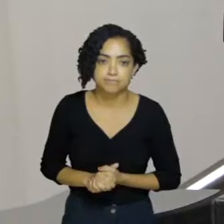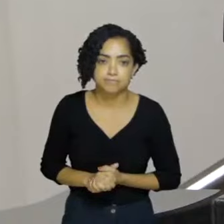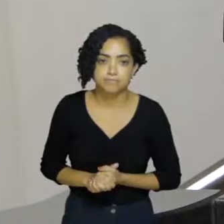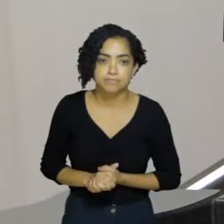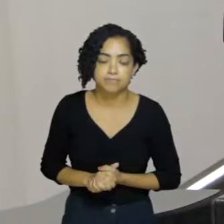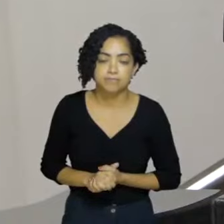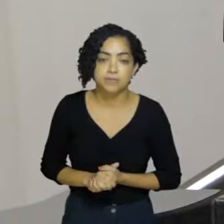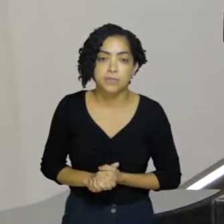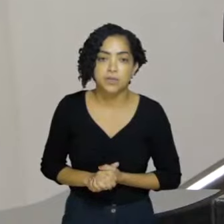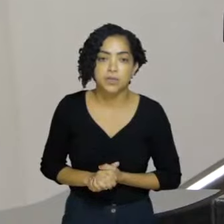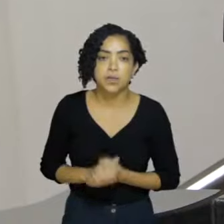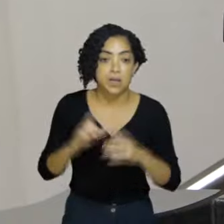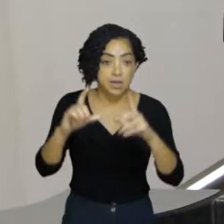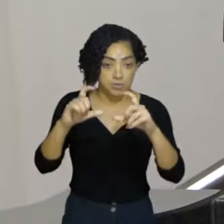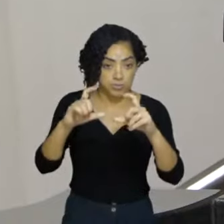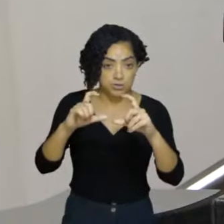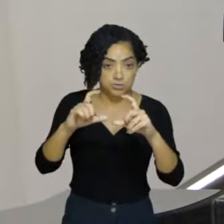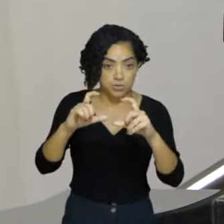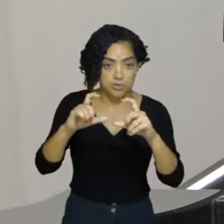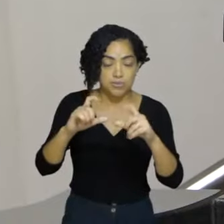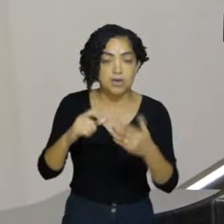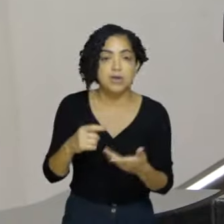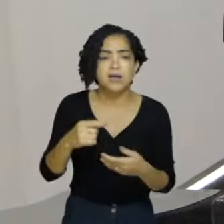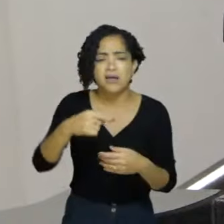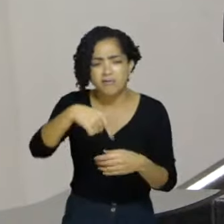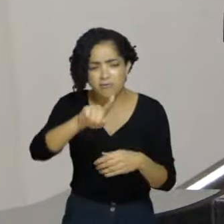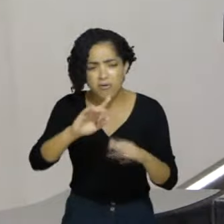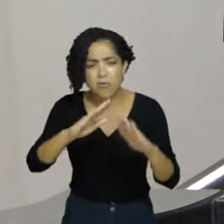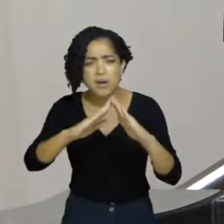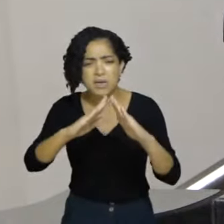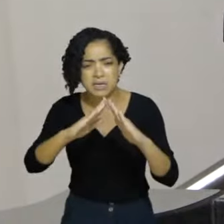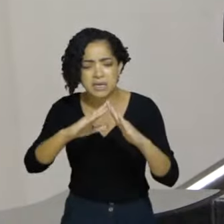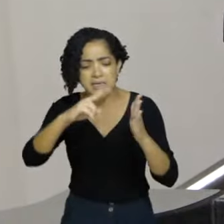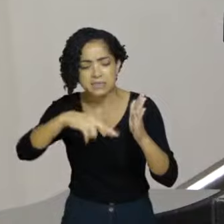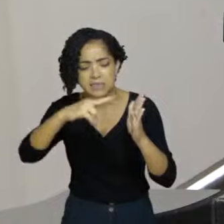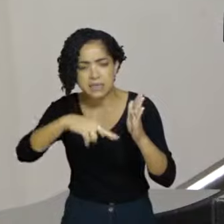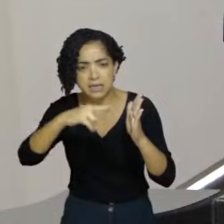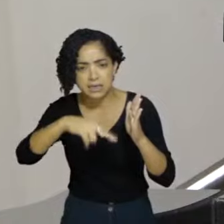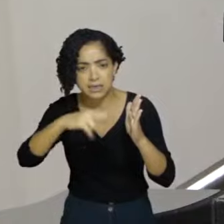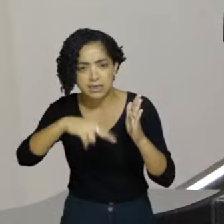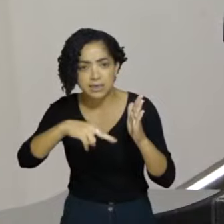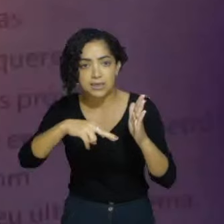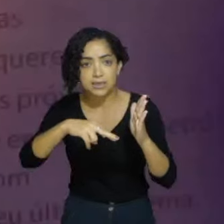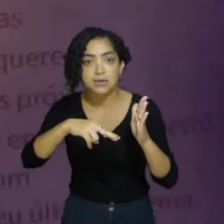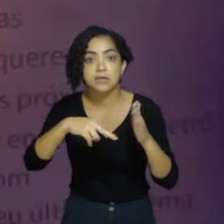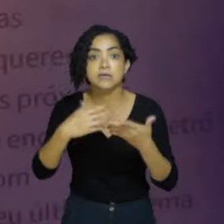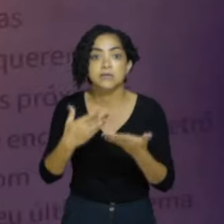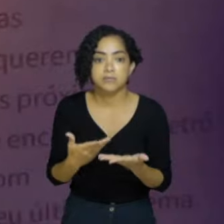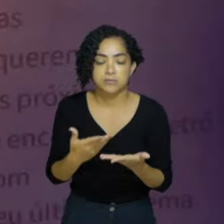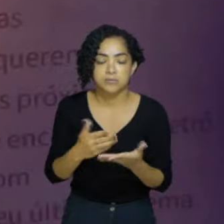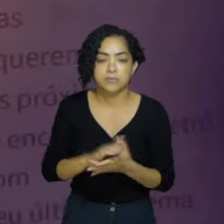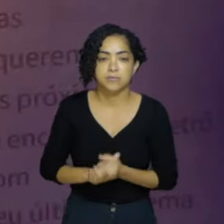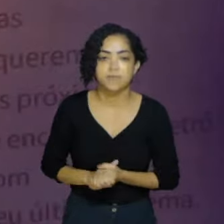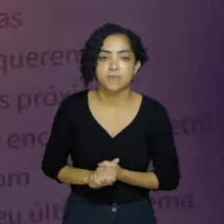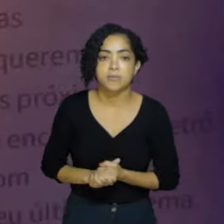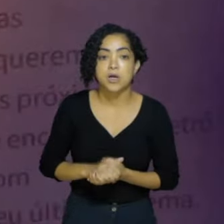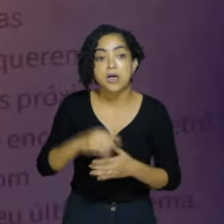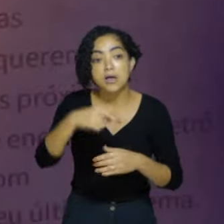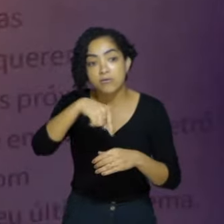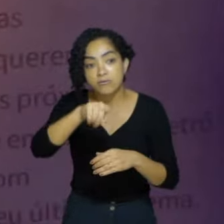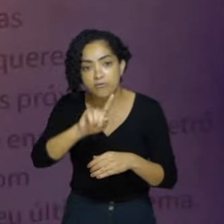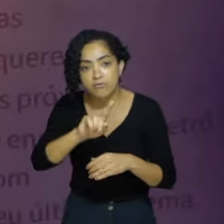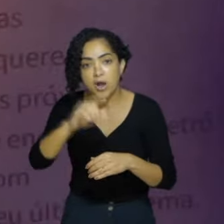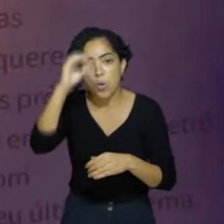A próxima imagem diz assim: vão para casa ler Dan Brown, que acabou o espetáculo. Vão,